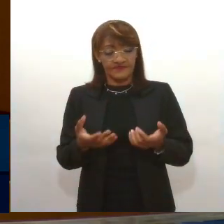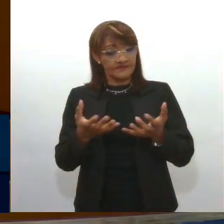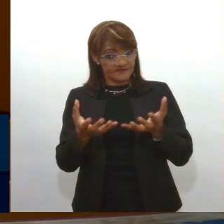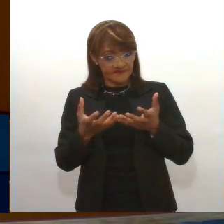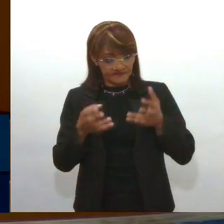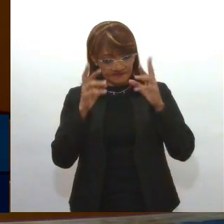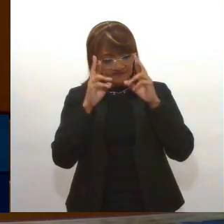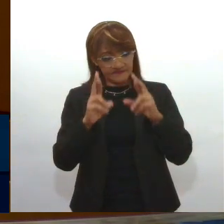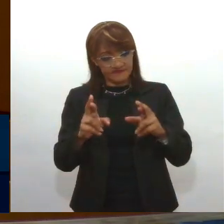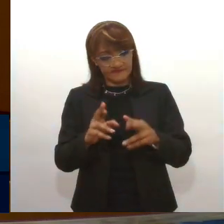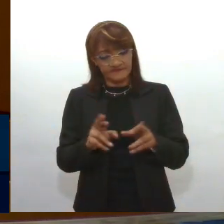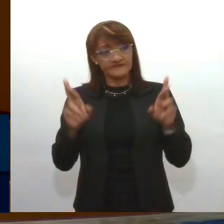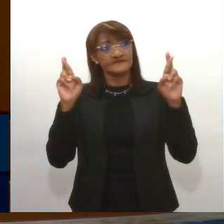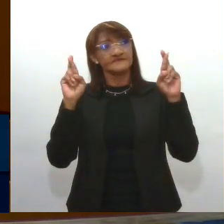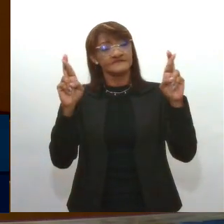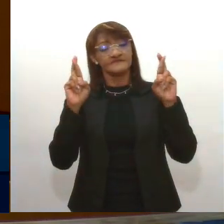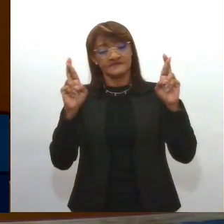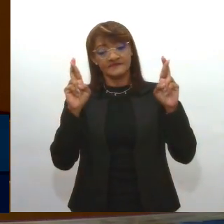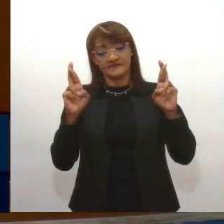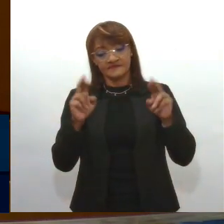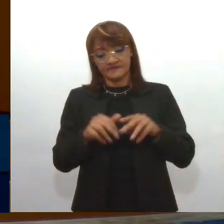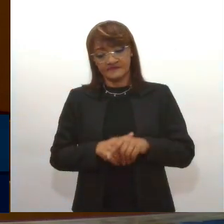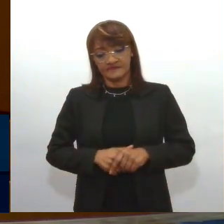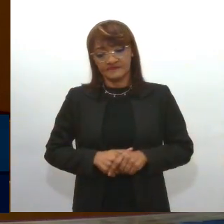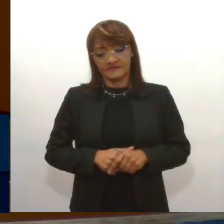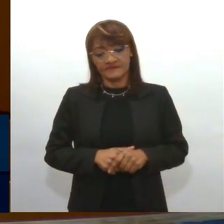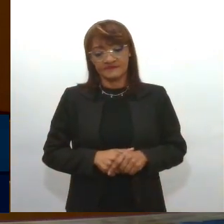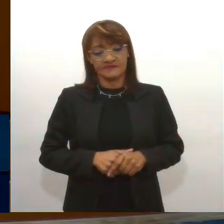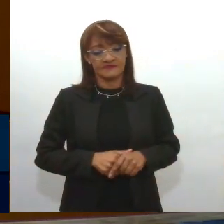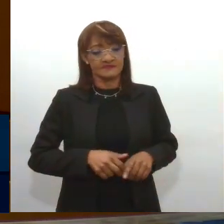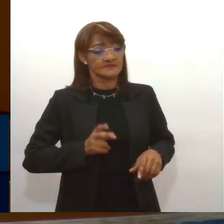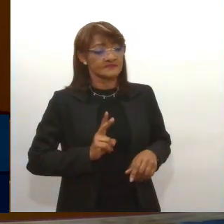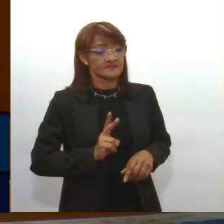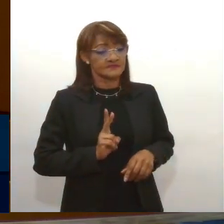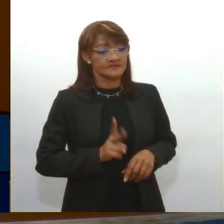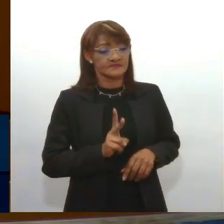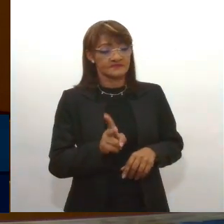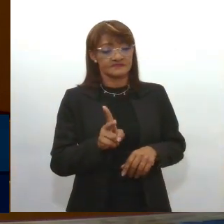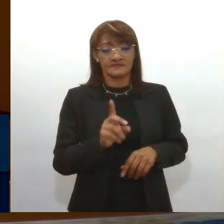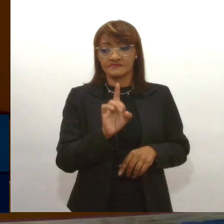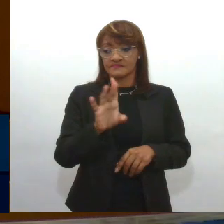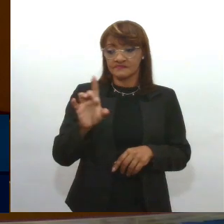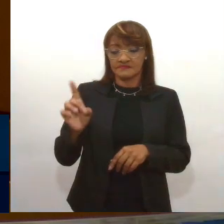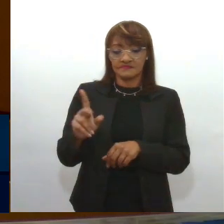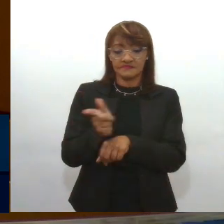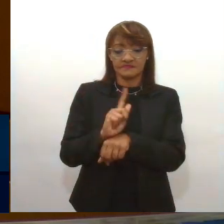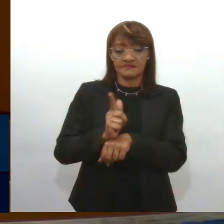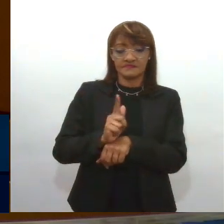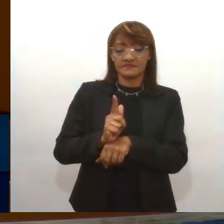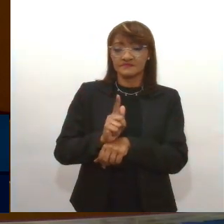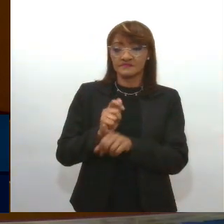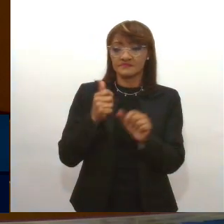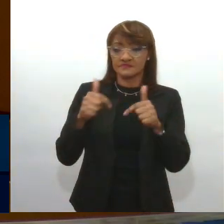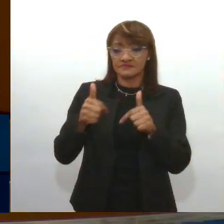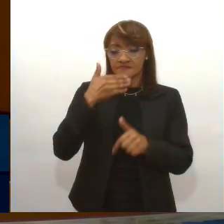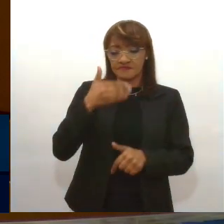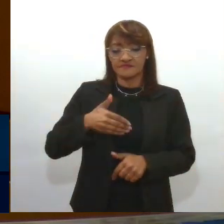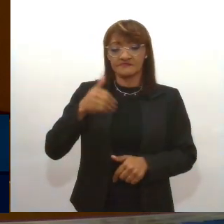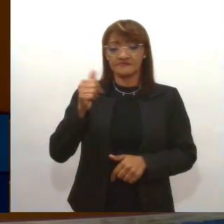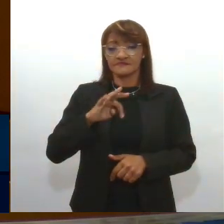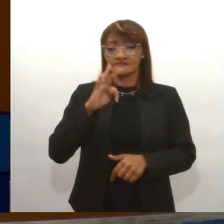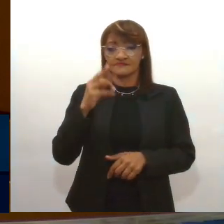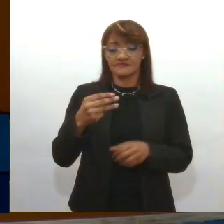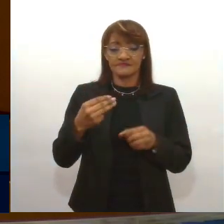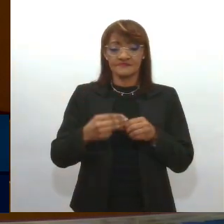para que cada gestor cada gestora faça o melhor para o desenvolvimento dos nossos municípios restando ainda